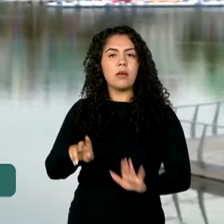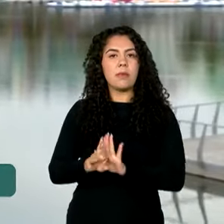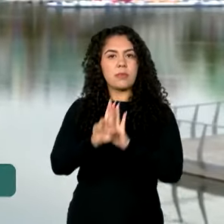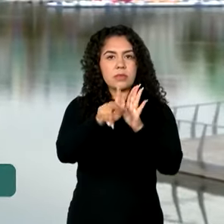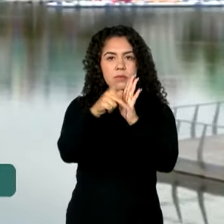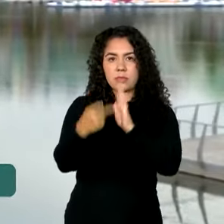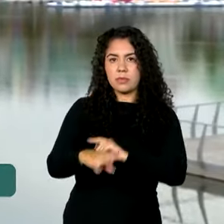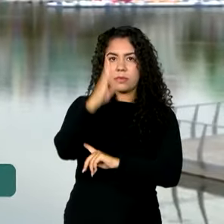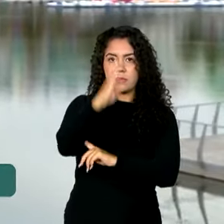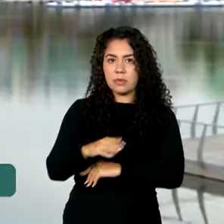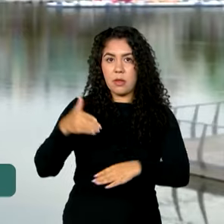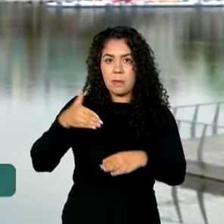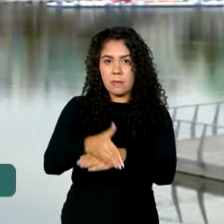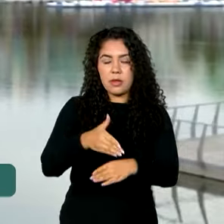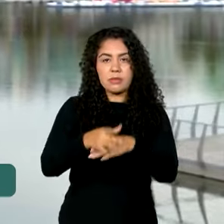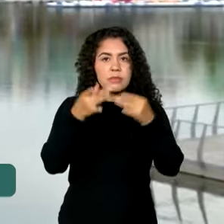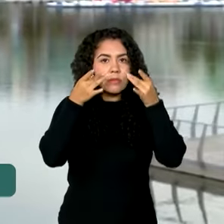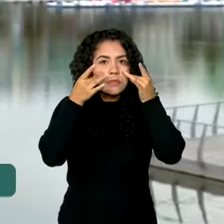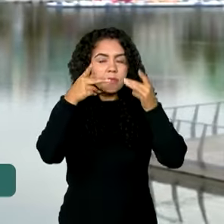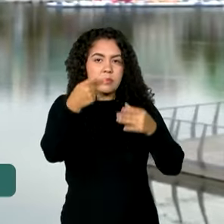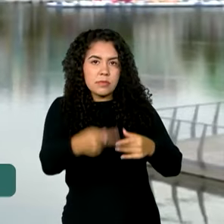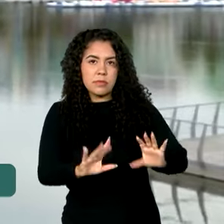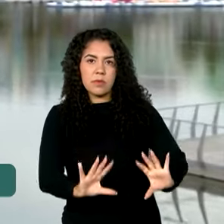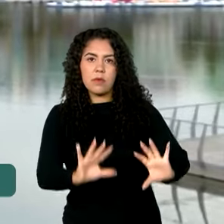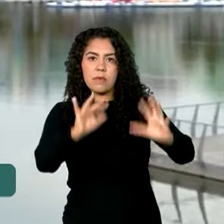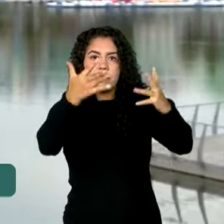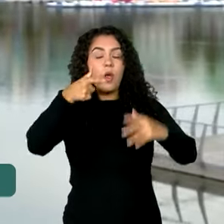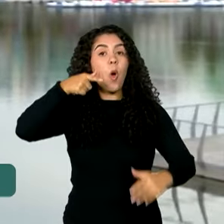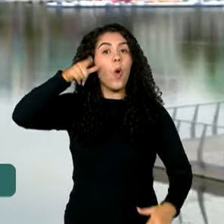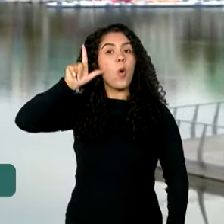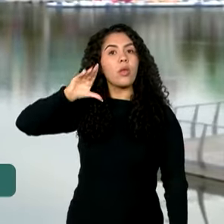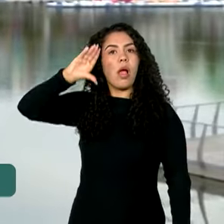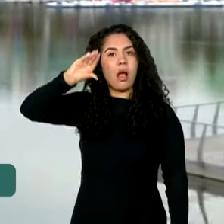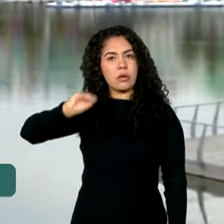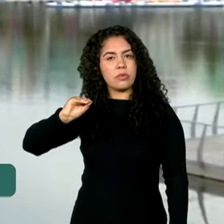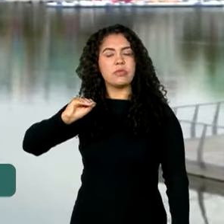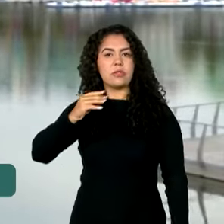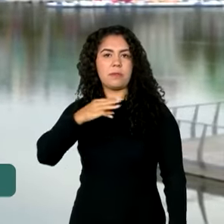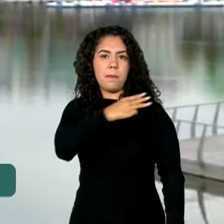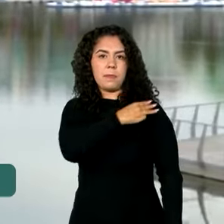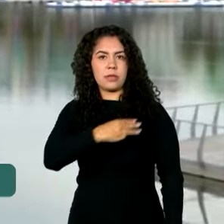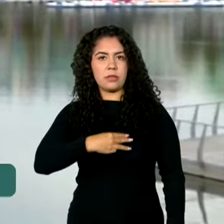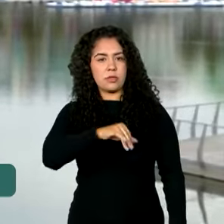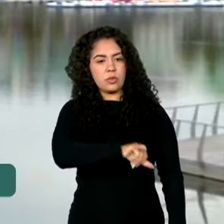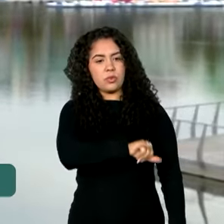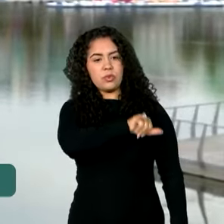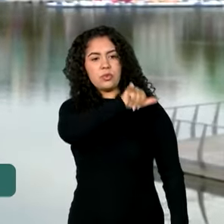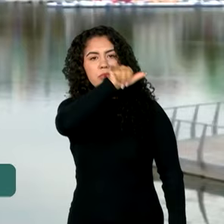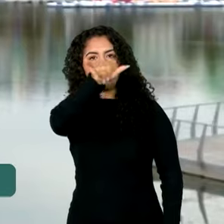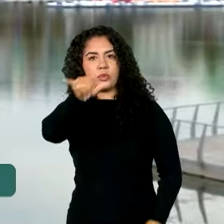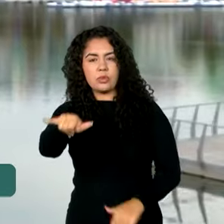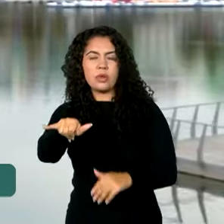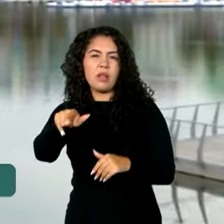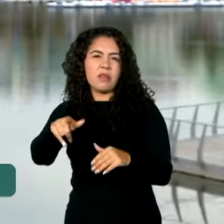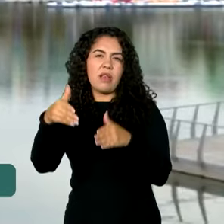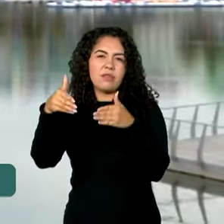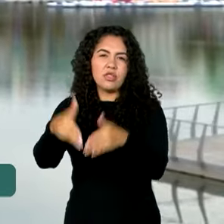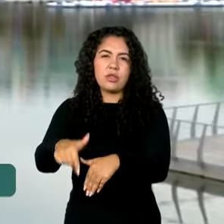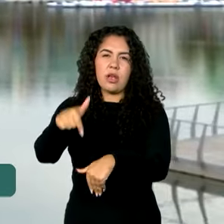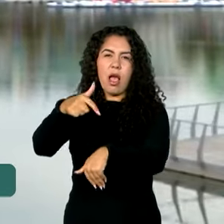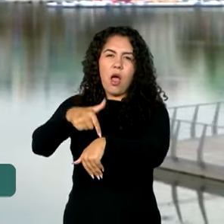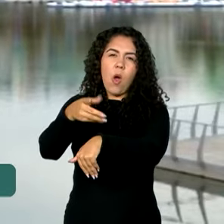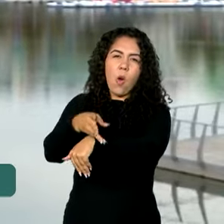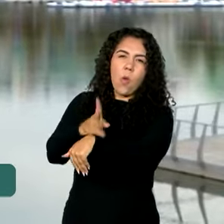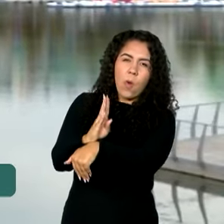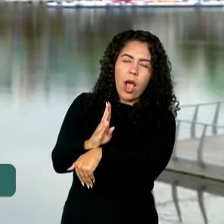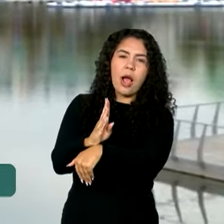participar presencialmente do evento. O ministro embarcou ontem à noite e deve chegar daqui a pouco, às 16h, no horário